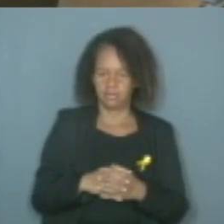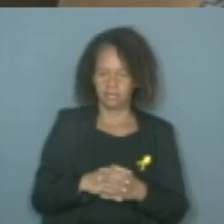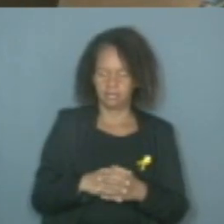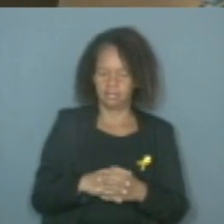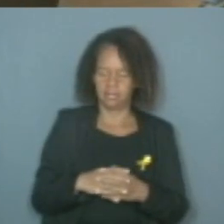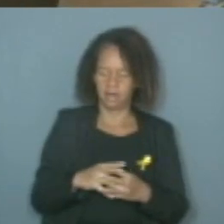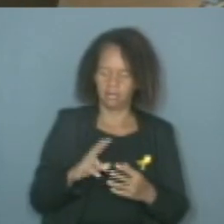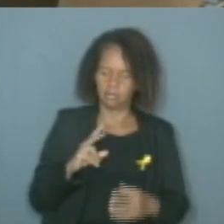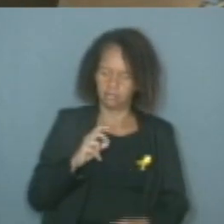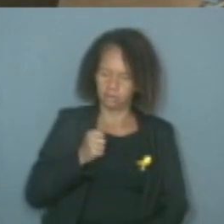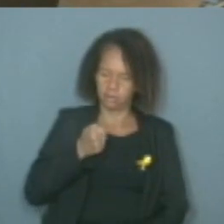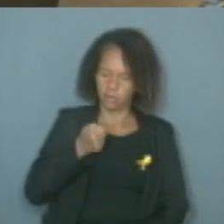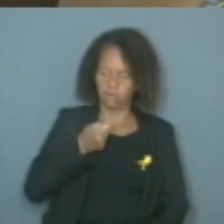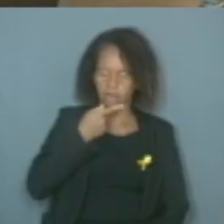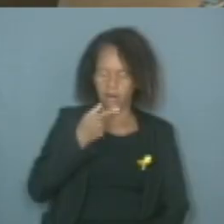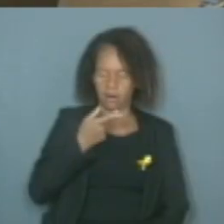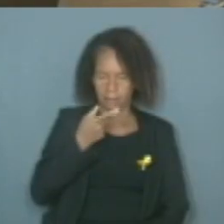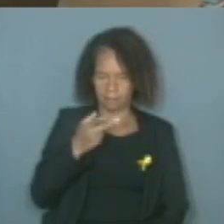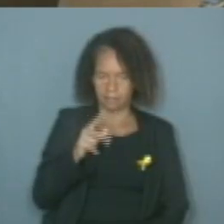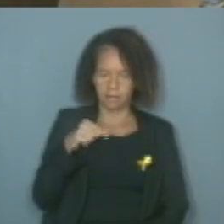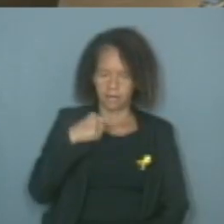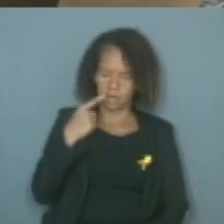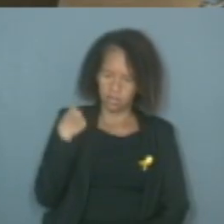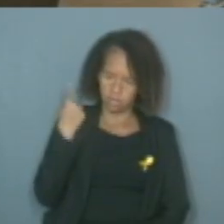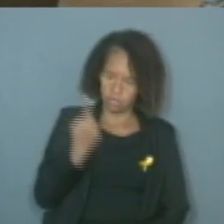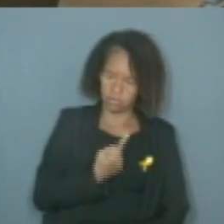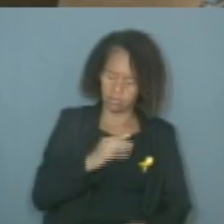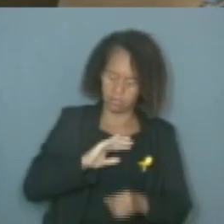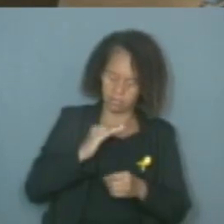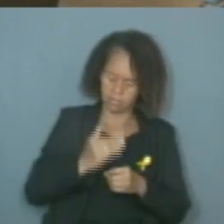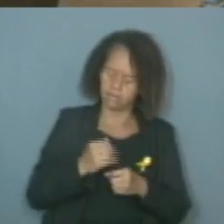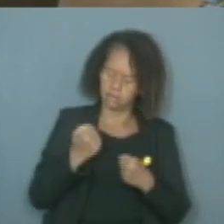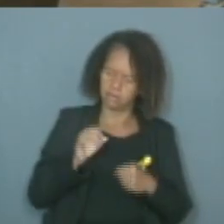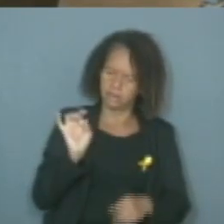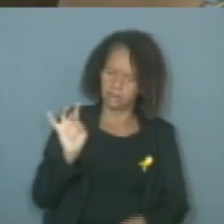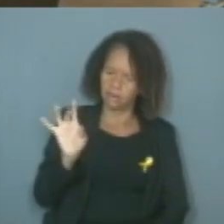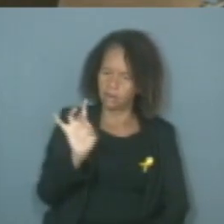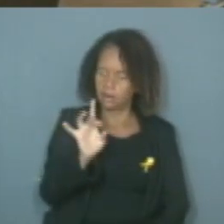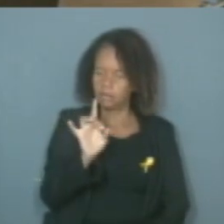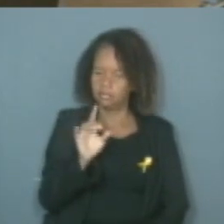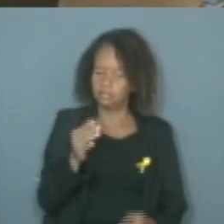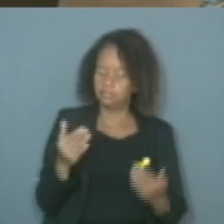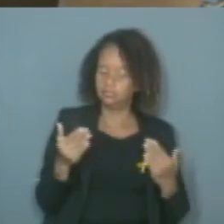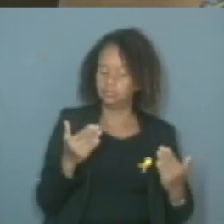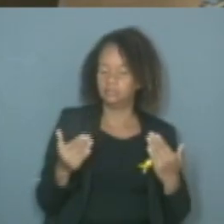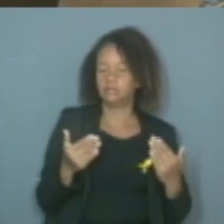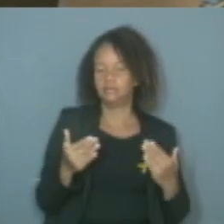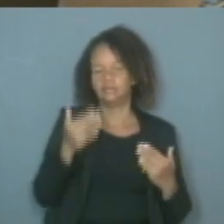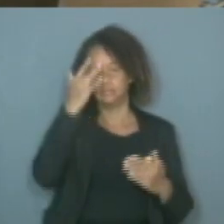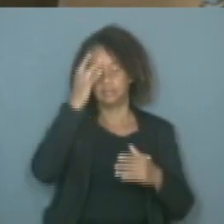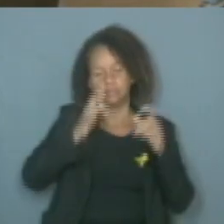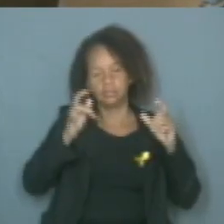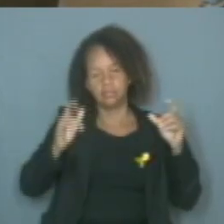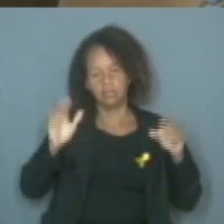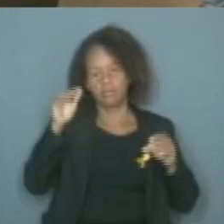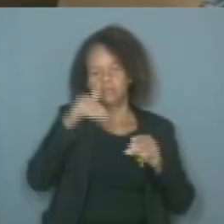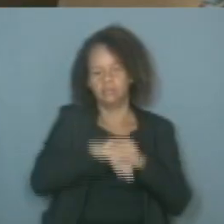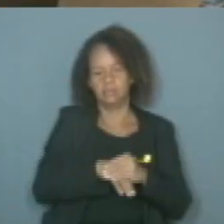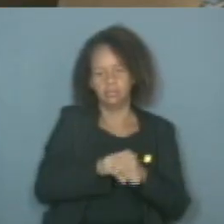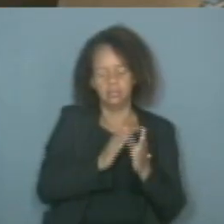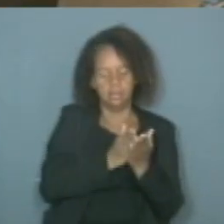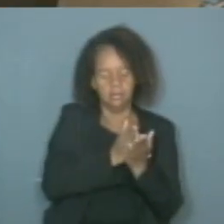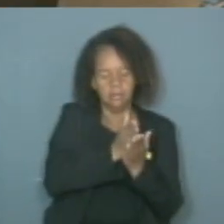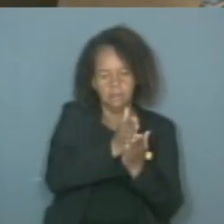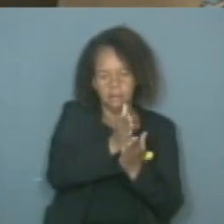pelo posicionamento. Essa casa tem que saber quem é quem, porque as pessoas votam por